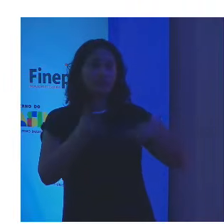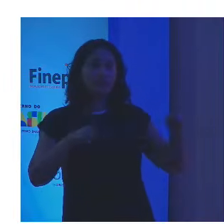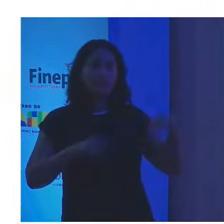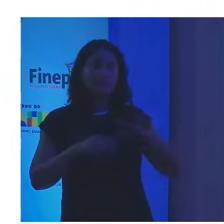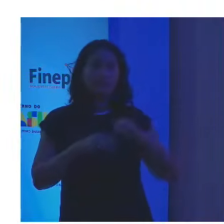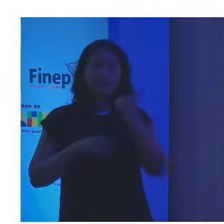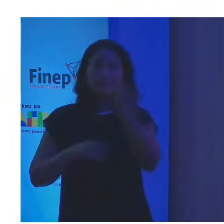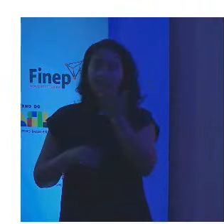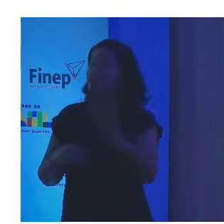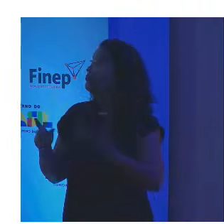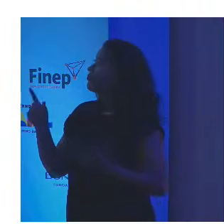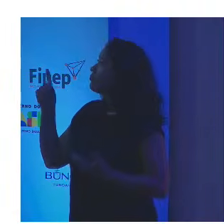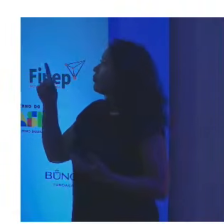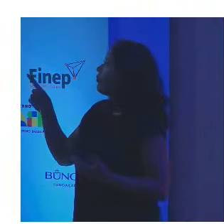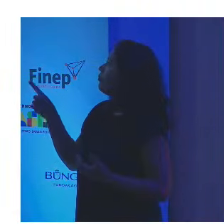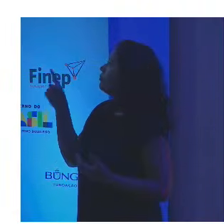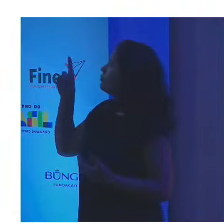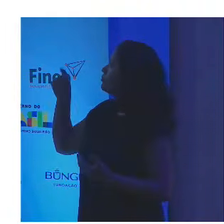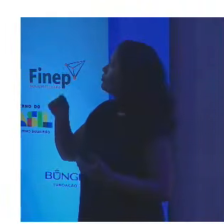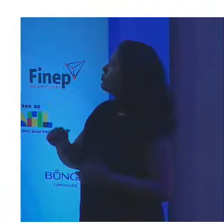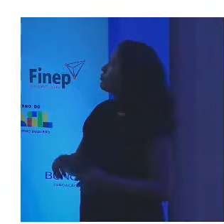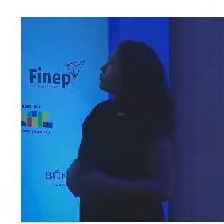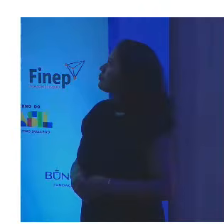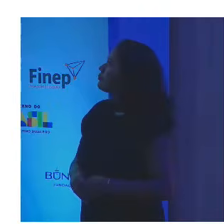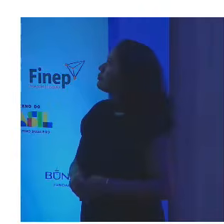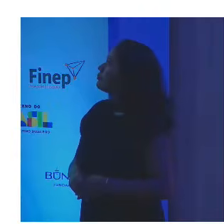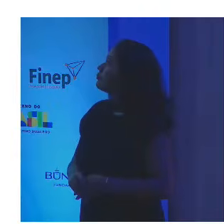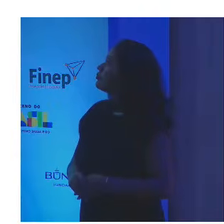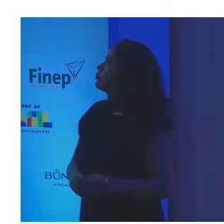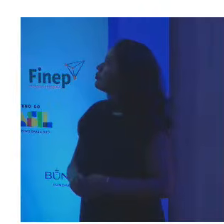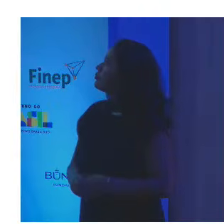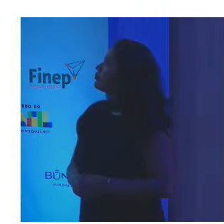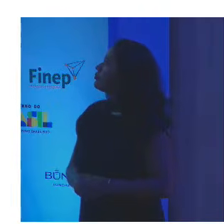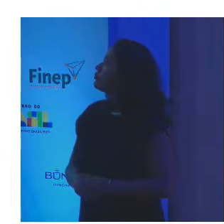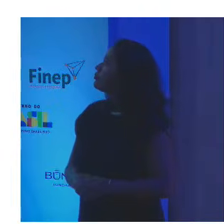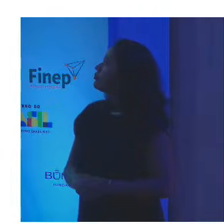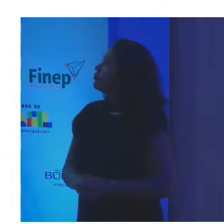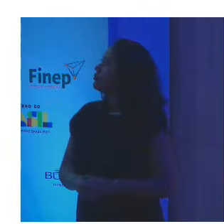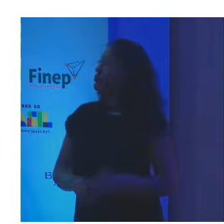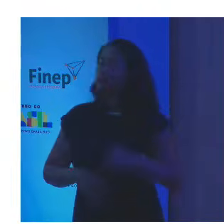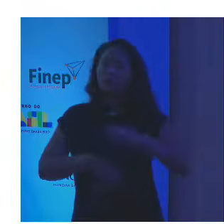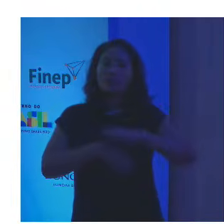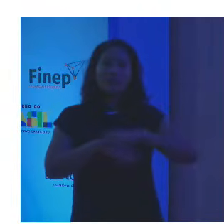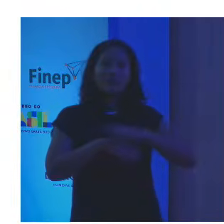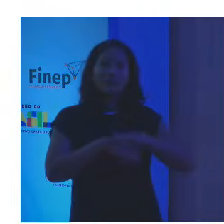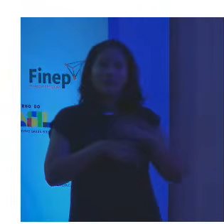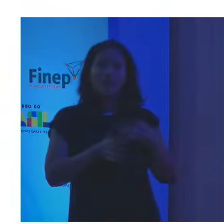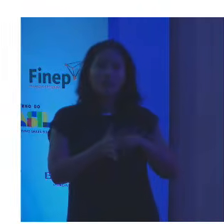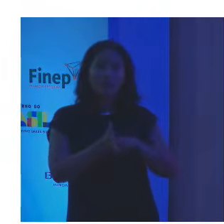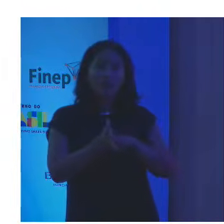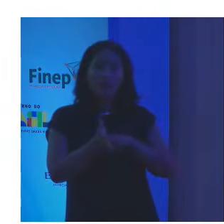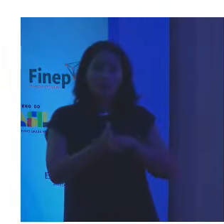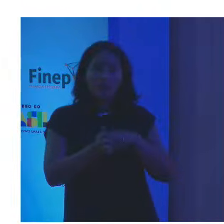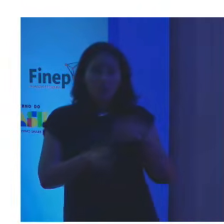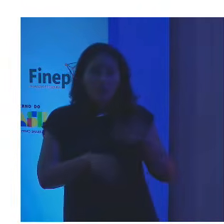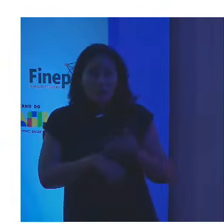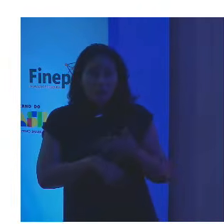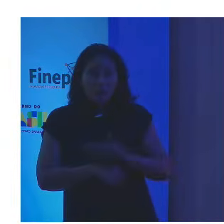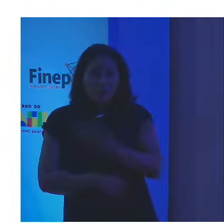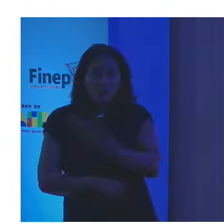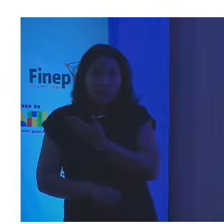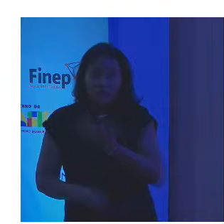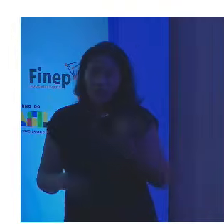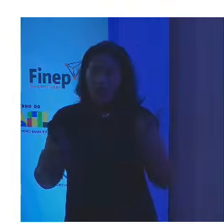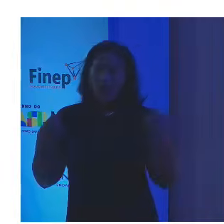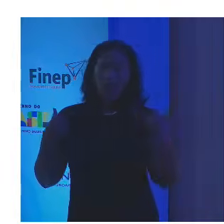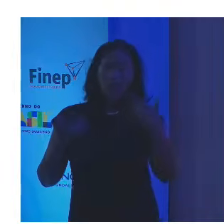da jurisdição nacional, se eu não tenho os meus pesquisadores participando? Essa é a primeira pergunta que o diplomata faz. Meu pesquisador participou disso? Porque, senão, eu